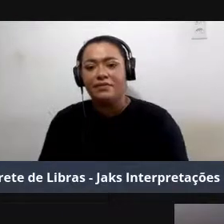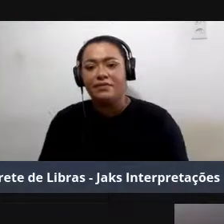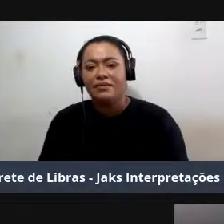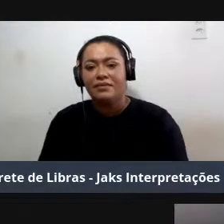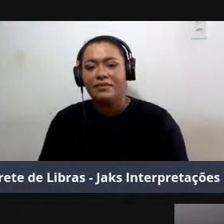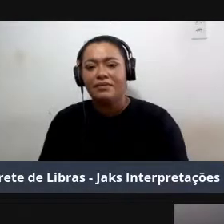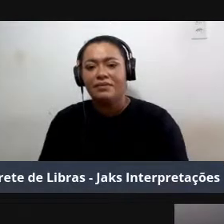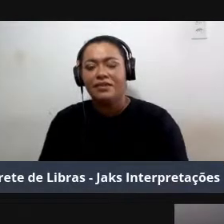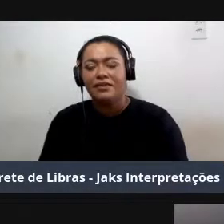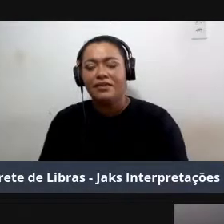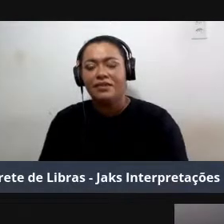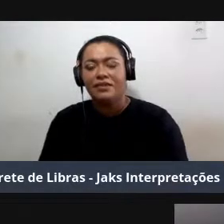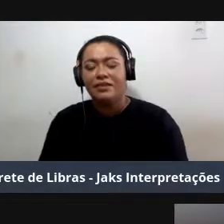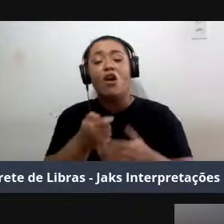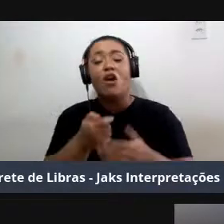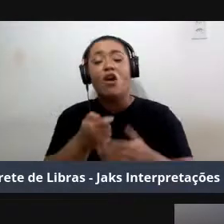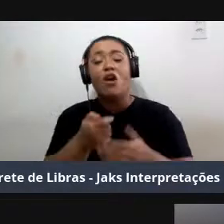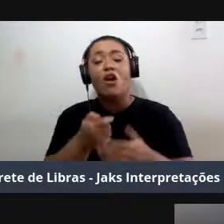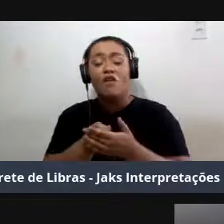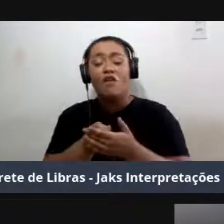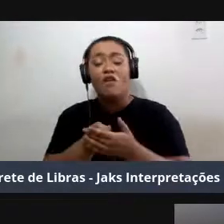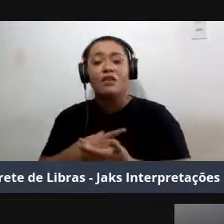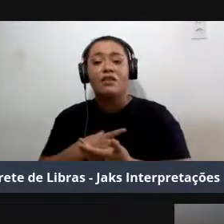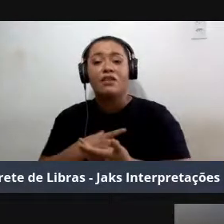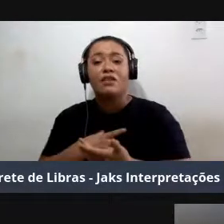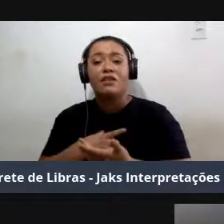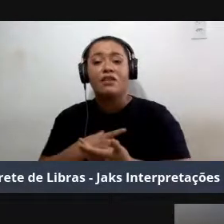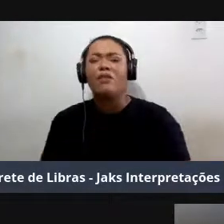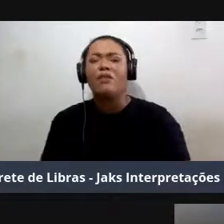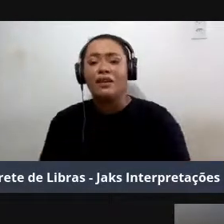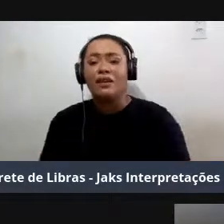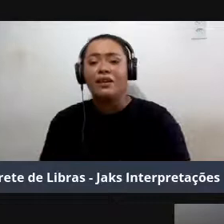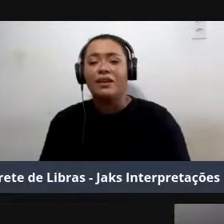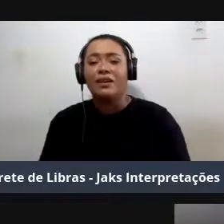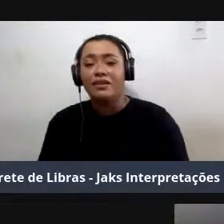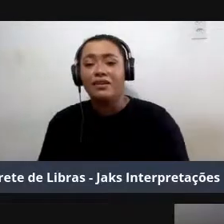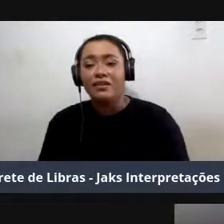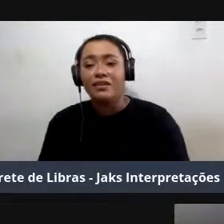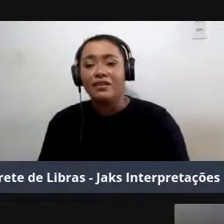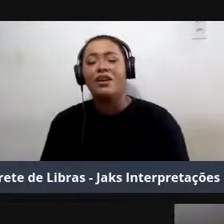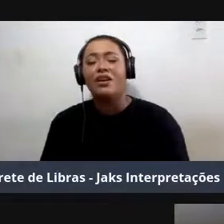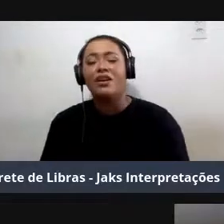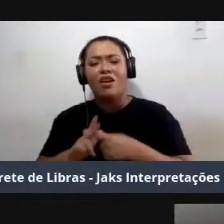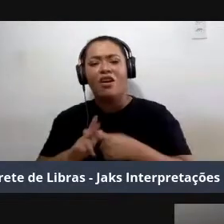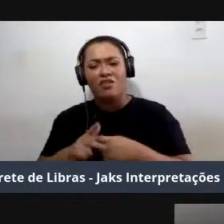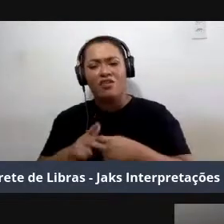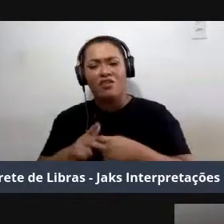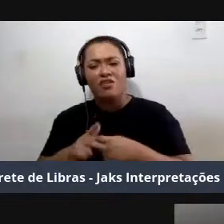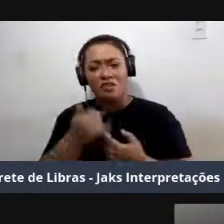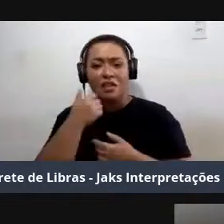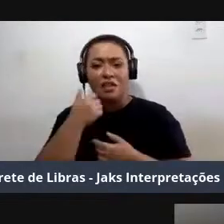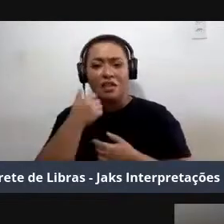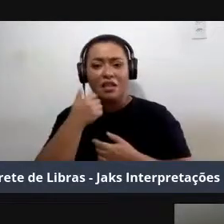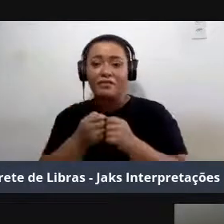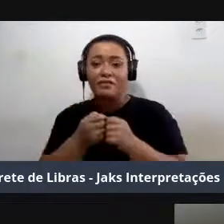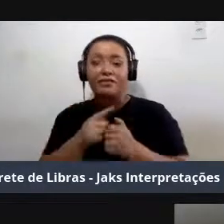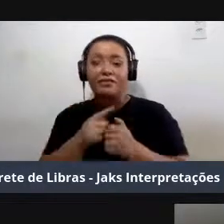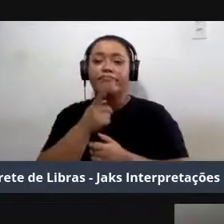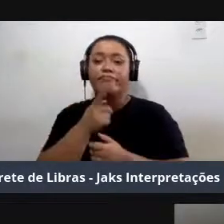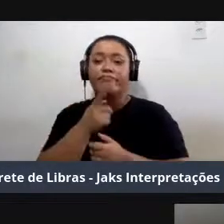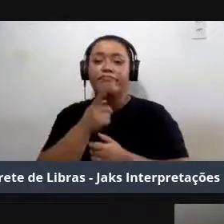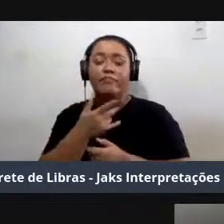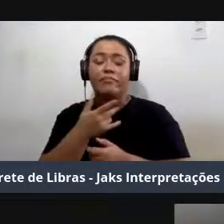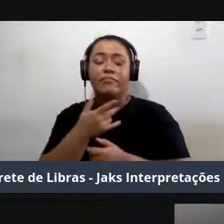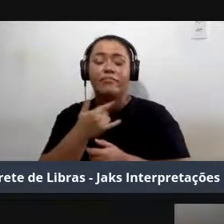os últimos áudios que ela me mandou estavam sem som, eu acho que aconteceu alguma coisa aí. Oi, gente, vocês estão me ouvindo